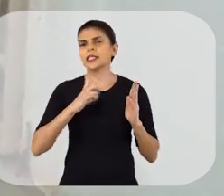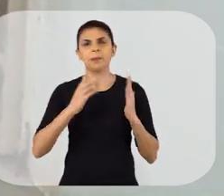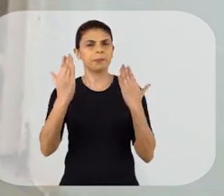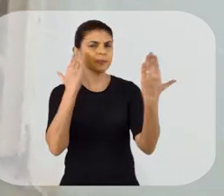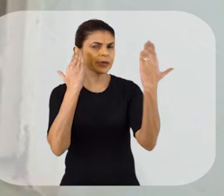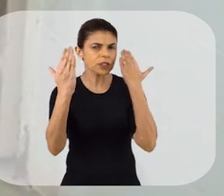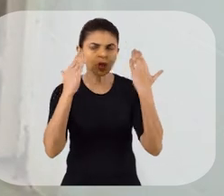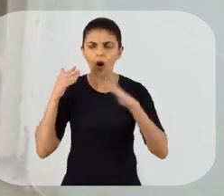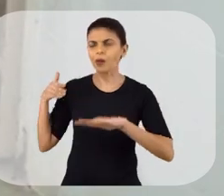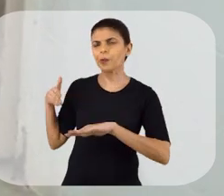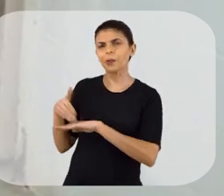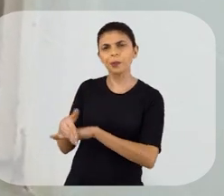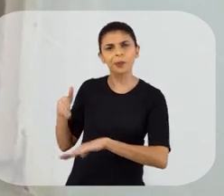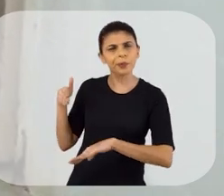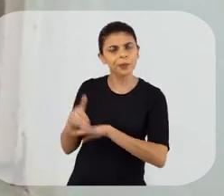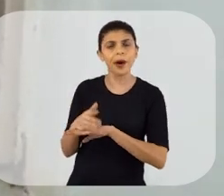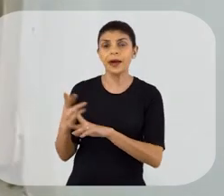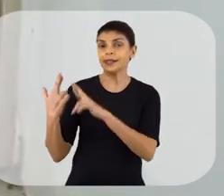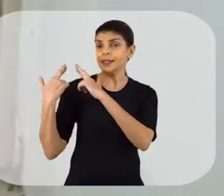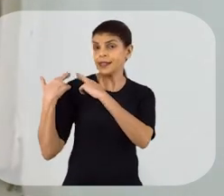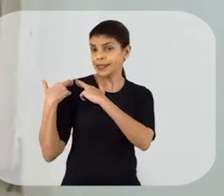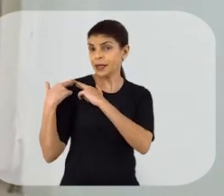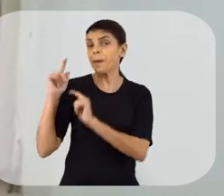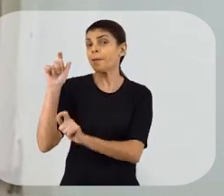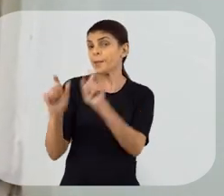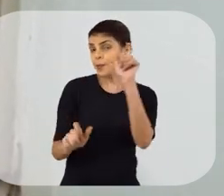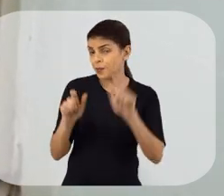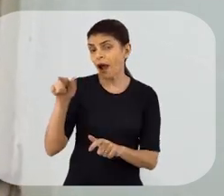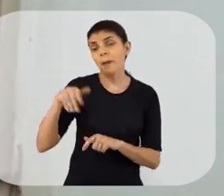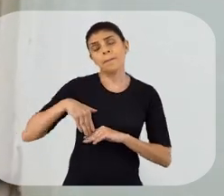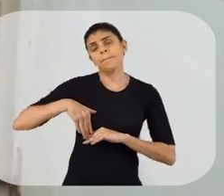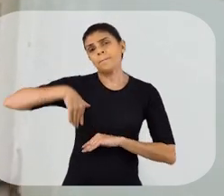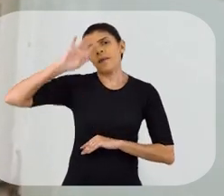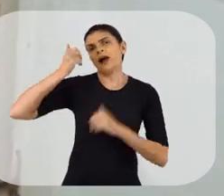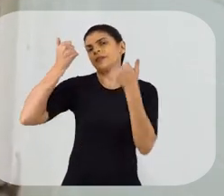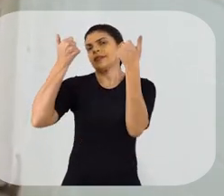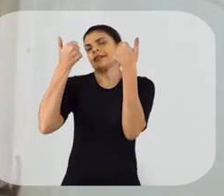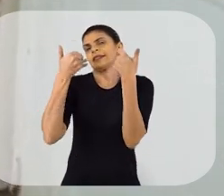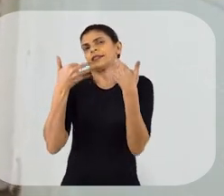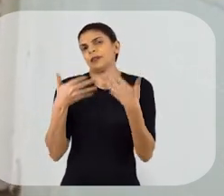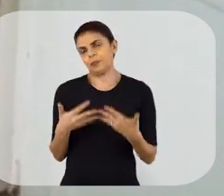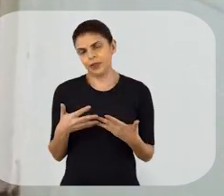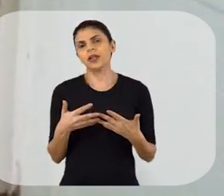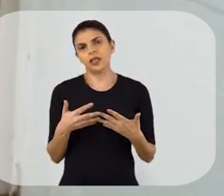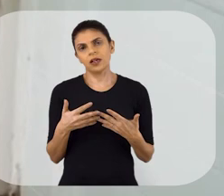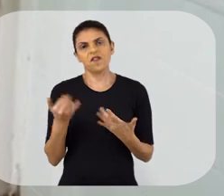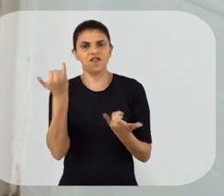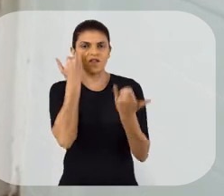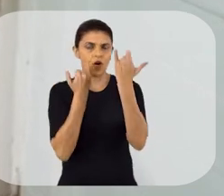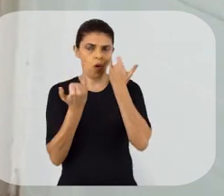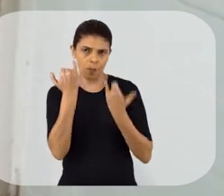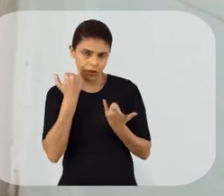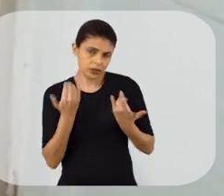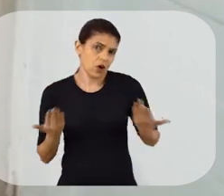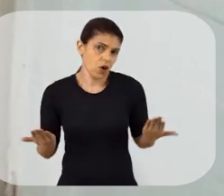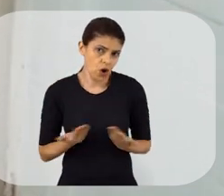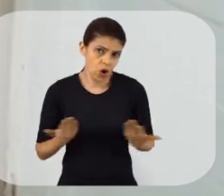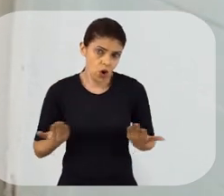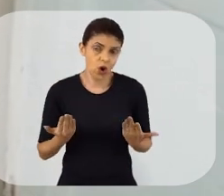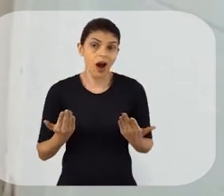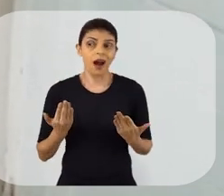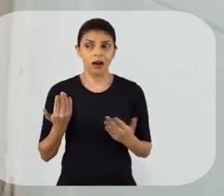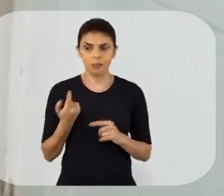uma psicóloga que fica responsável com a gente, a população LGBT, hoje mais, já é mais, tem mais informação, mas